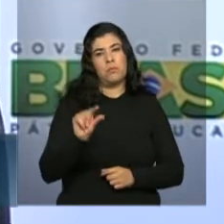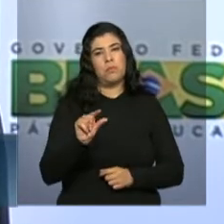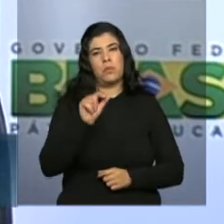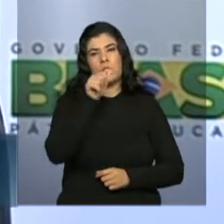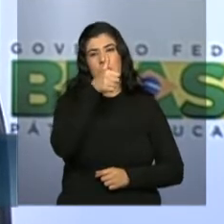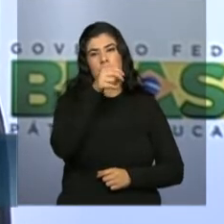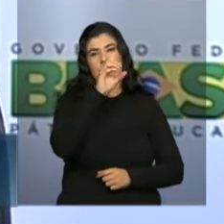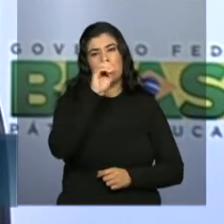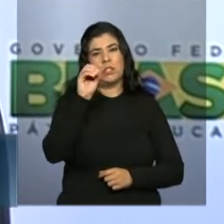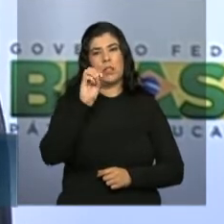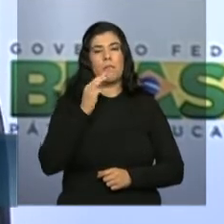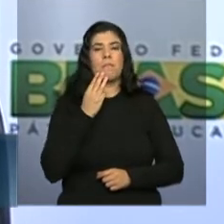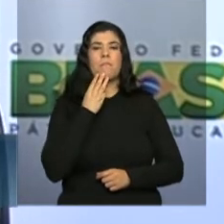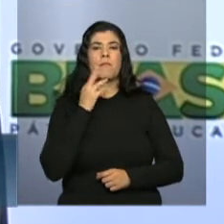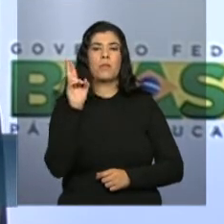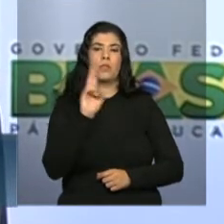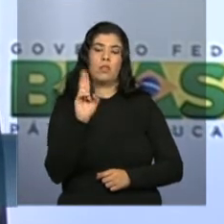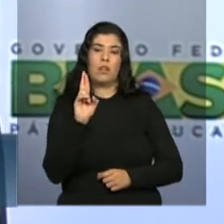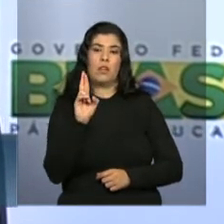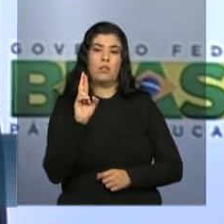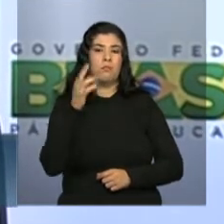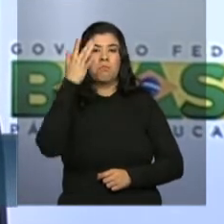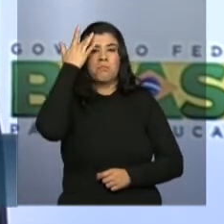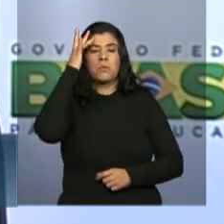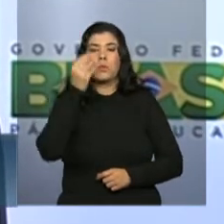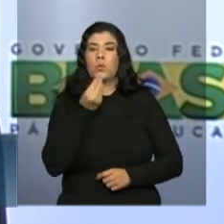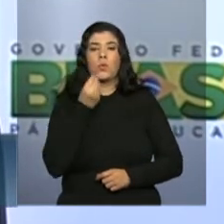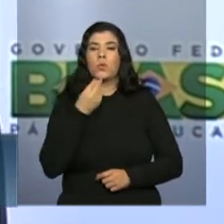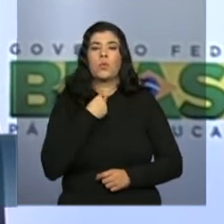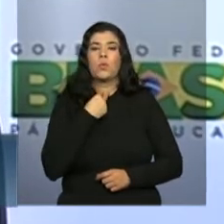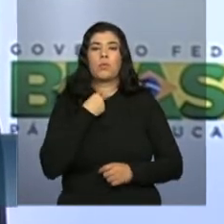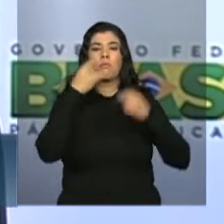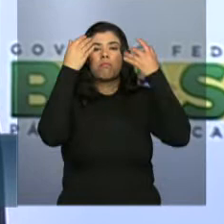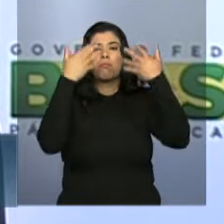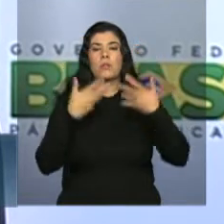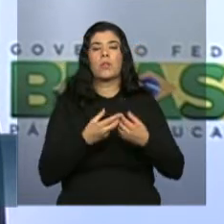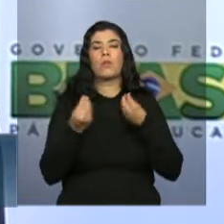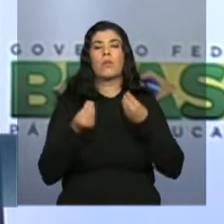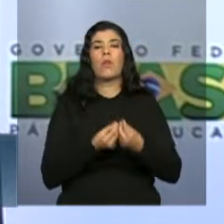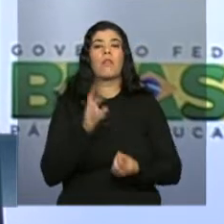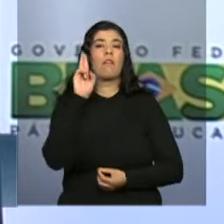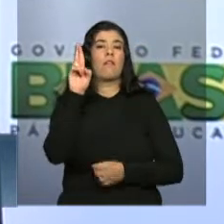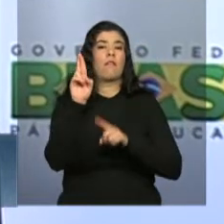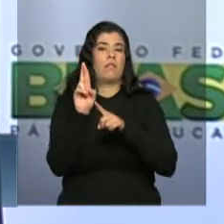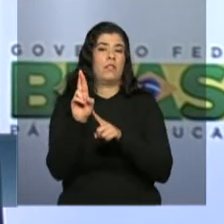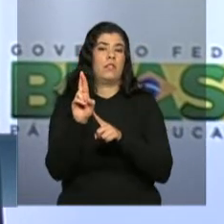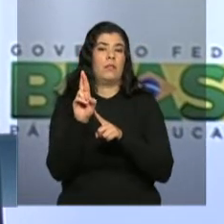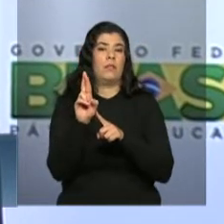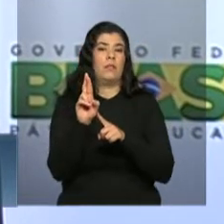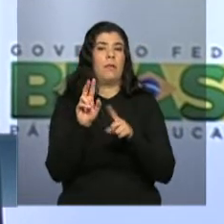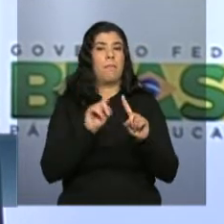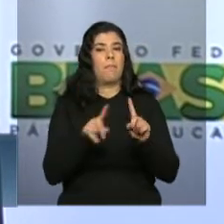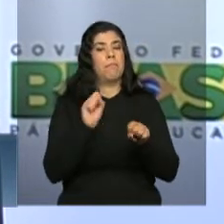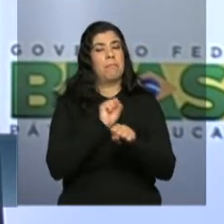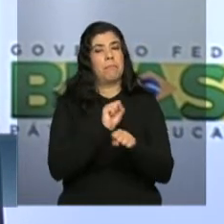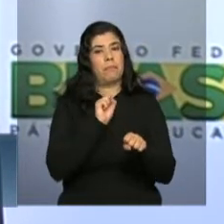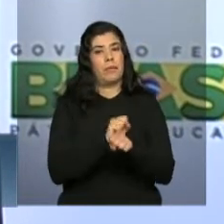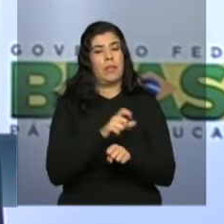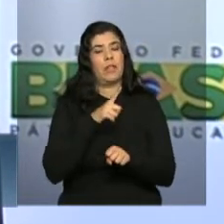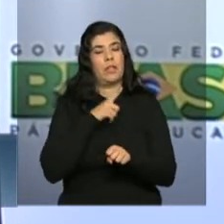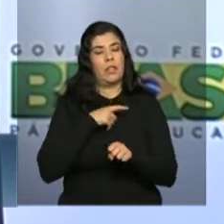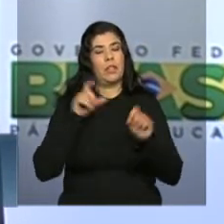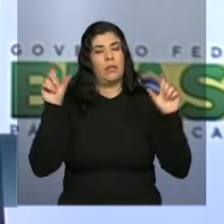reais que eu usei o índice mas posso nós podemos trabalhar a partir de algumas estimativas que nós esperamos um